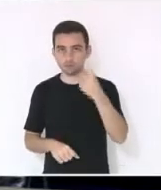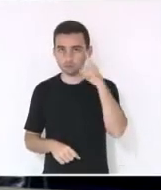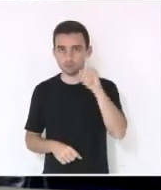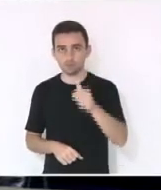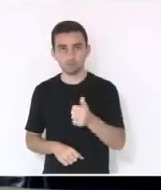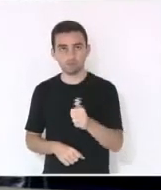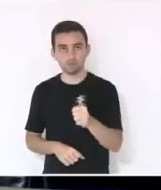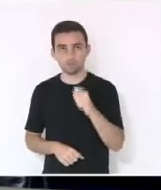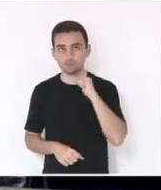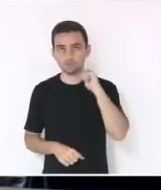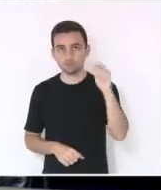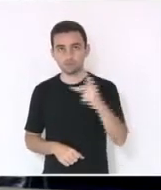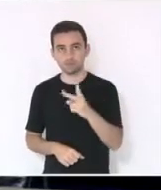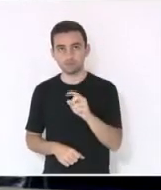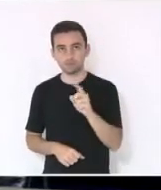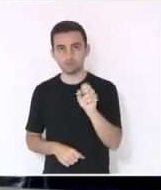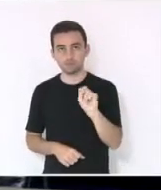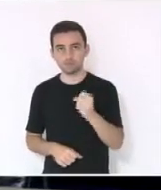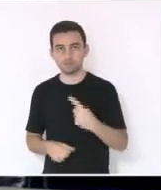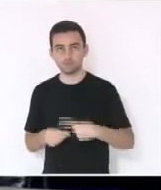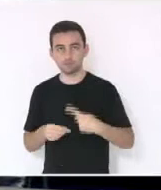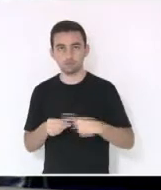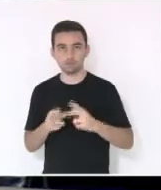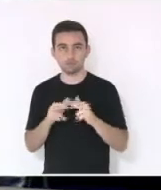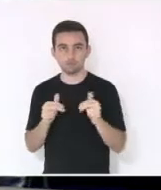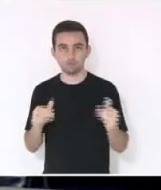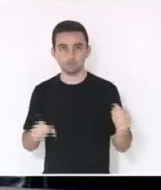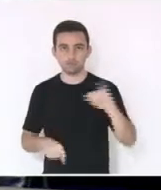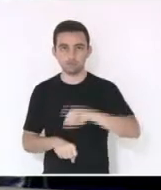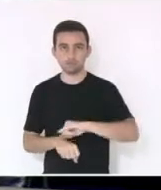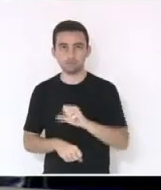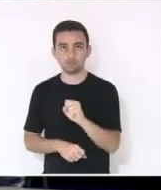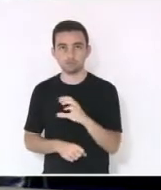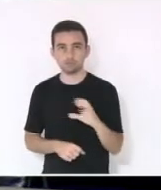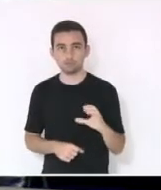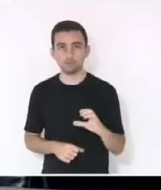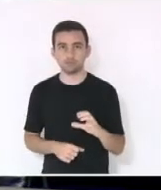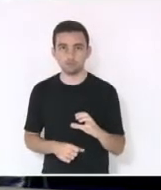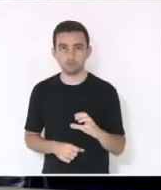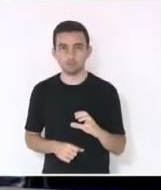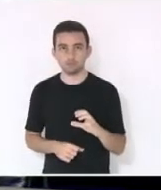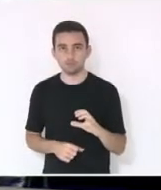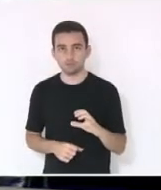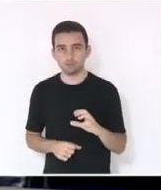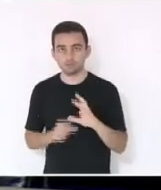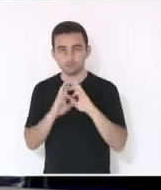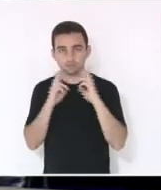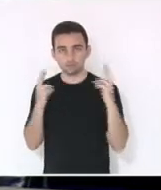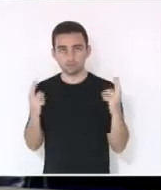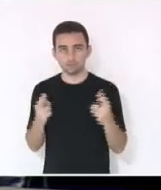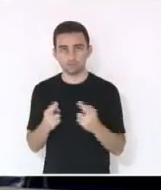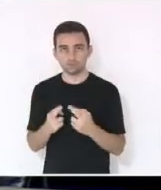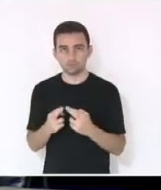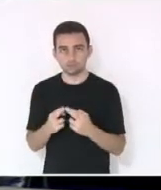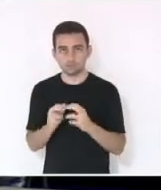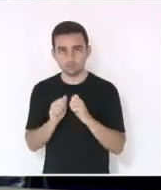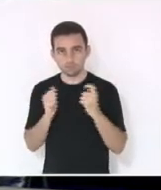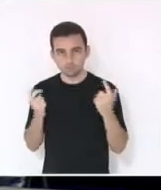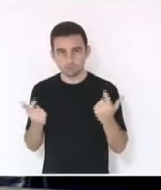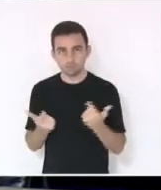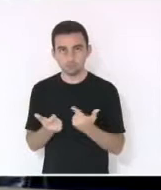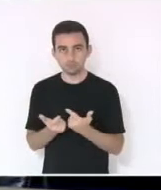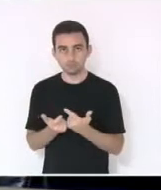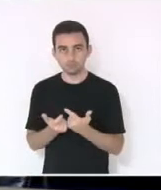de 2018, nessa cidade de Florianópolis, capital do estado de Santa Catarina, reuniu-se a Assembleia